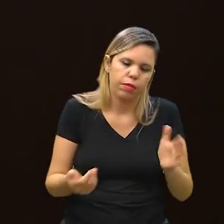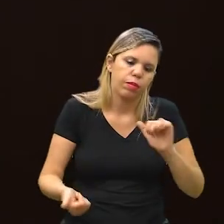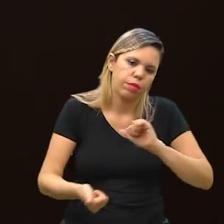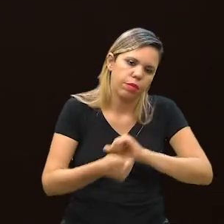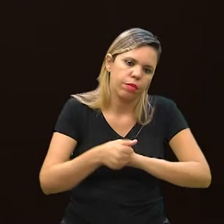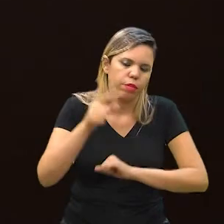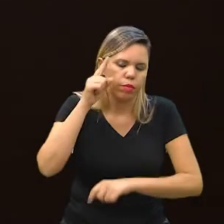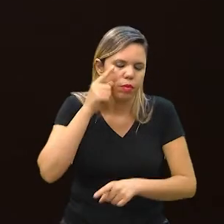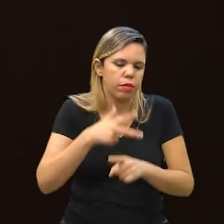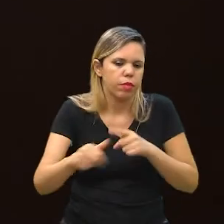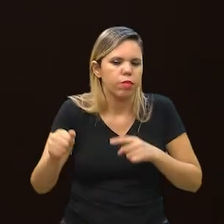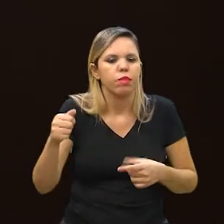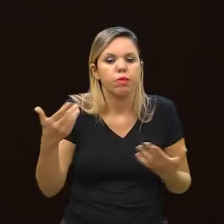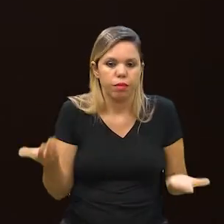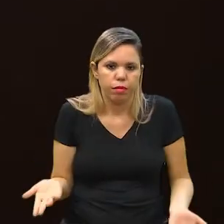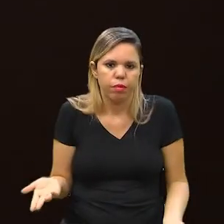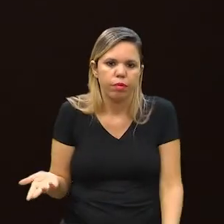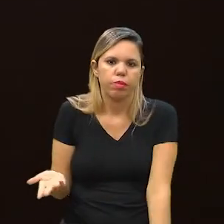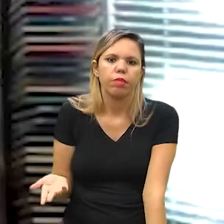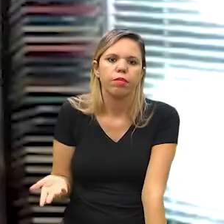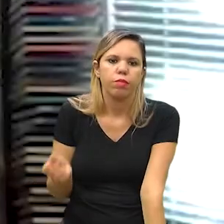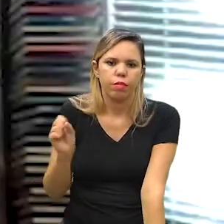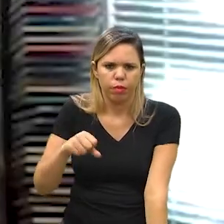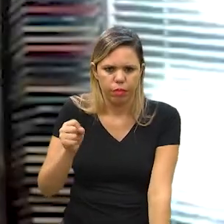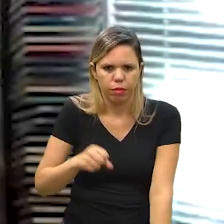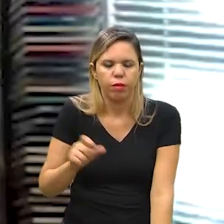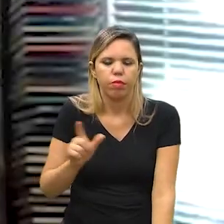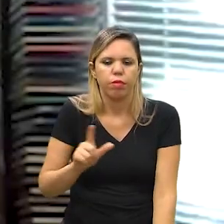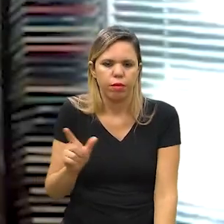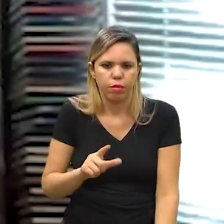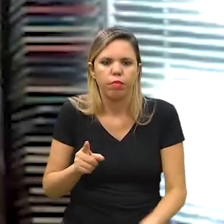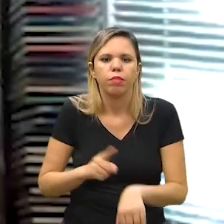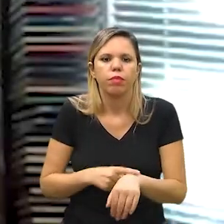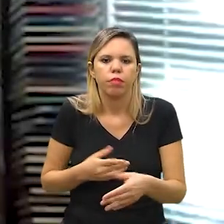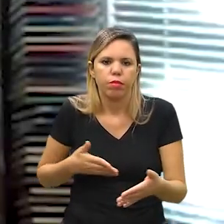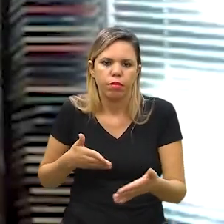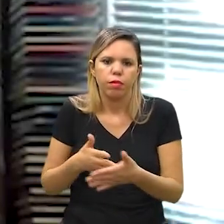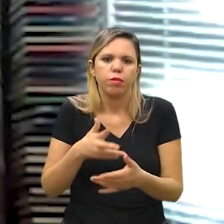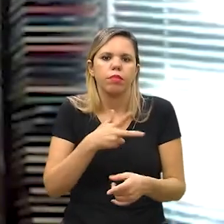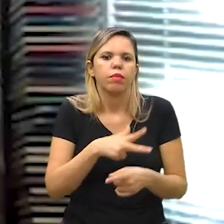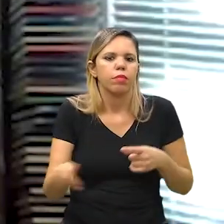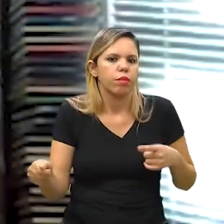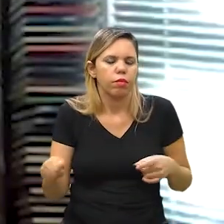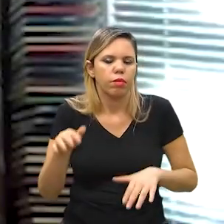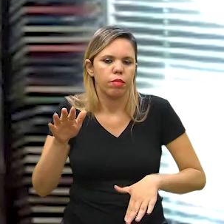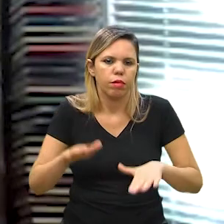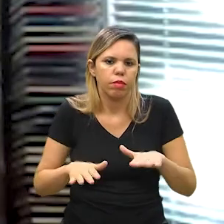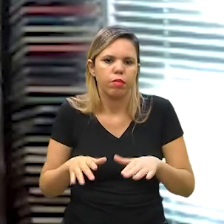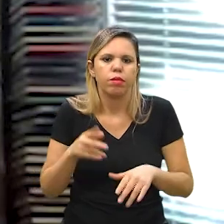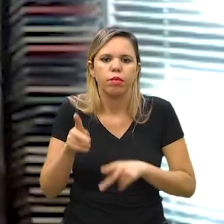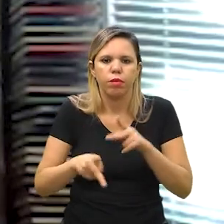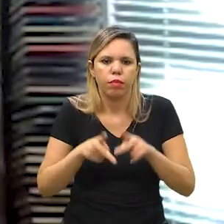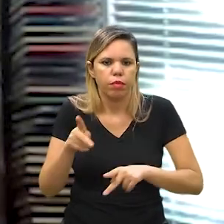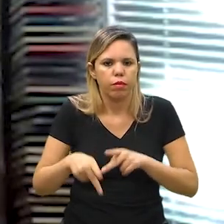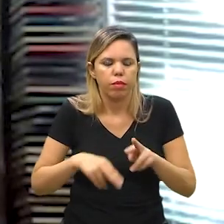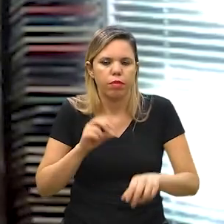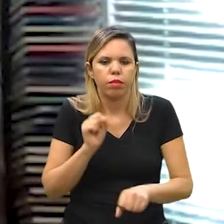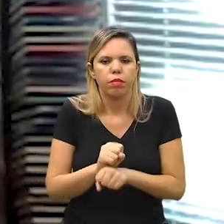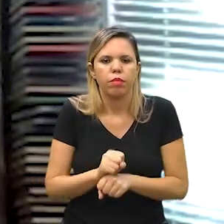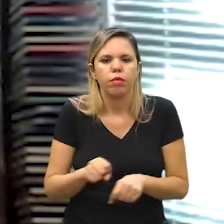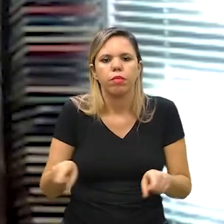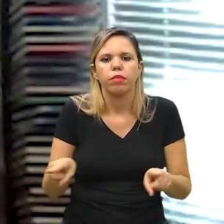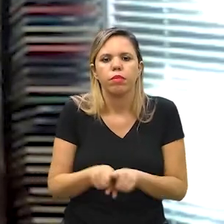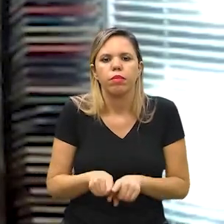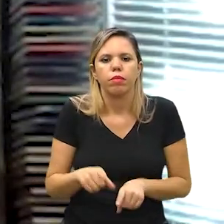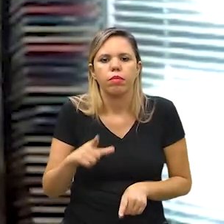etiquetinha, com data de validade e tudo mais, né? Sim, prazos de validade. Muitas vezes as pessoas esperam que